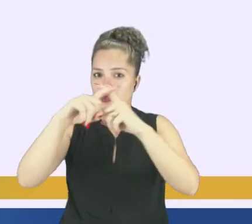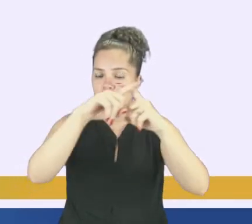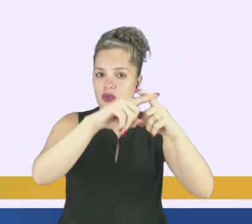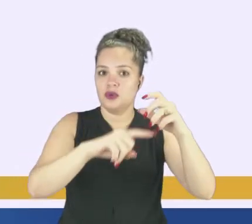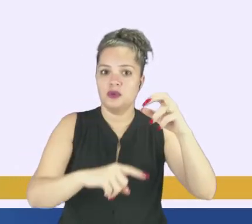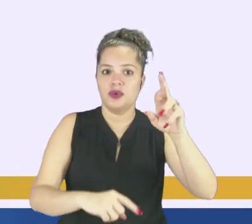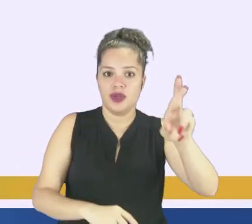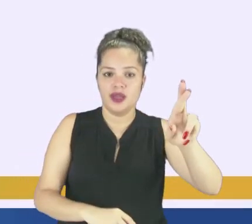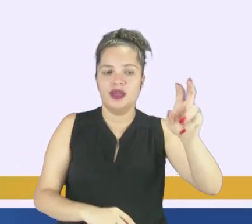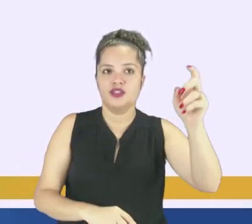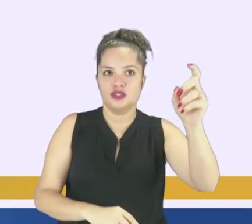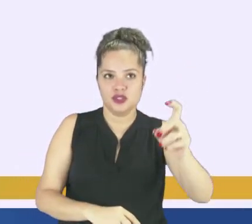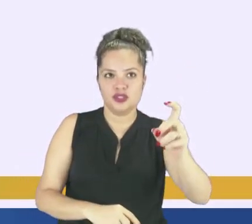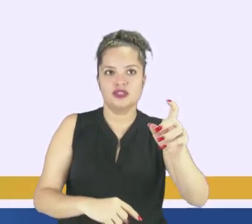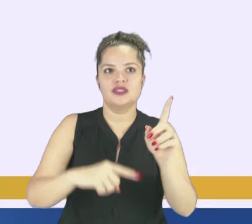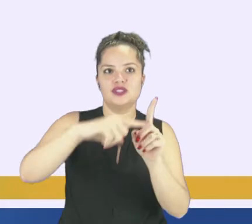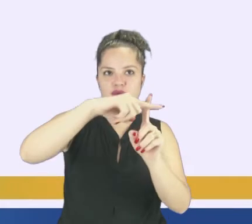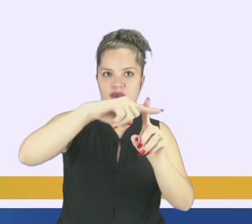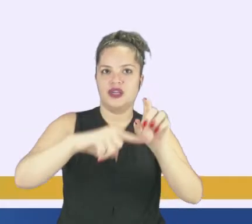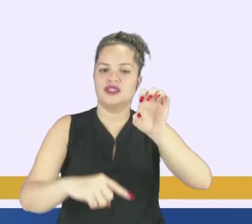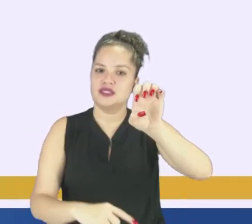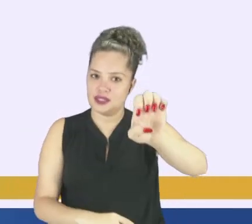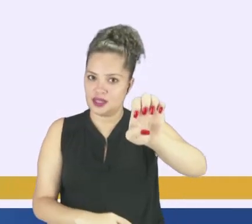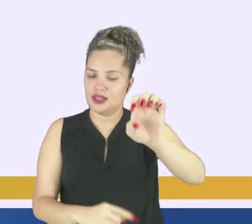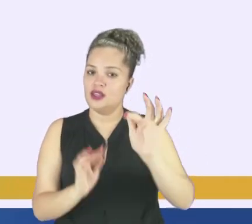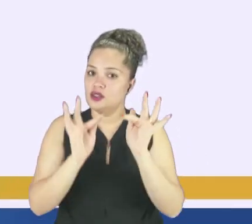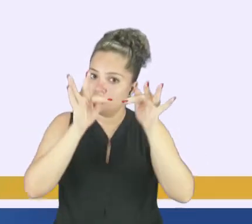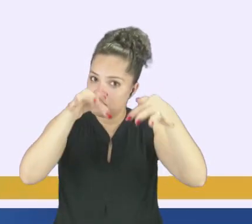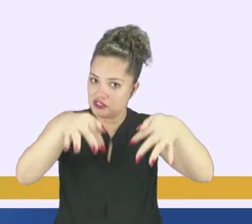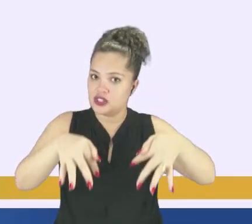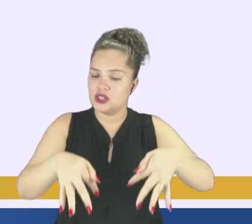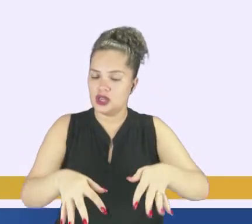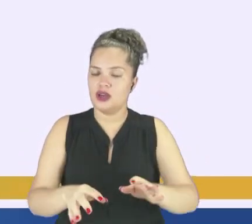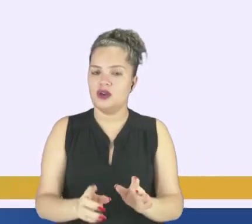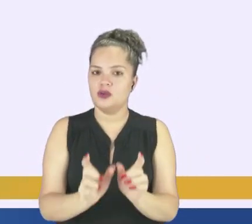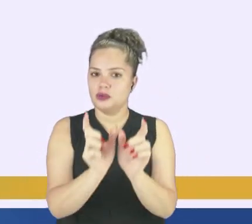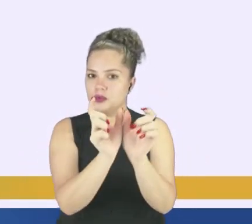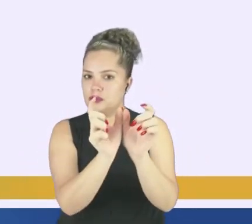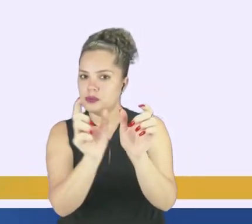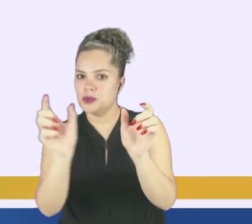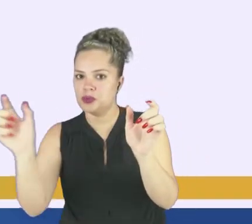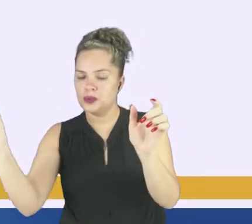d de x mais e. Então, vocês verem aí na telinha que ela está já